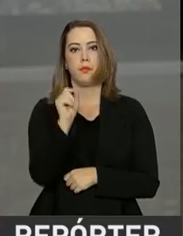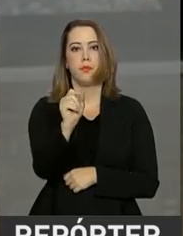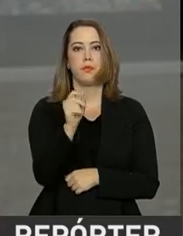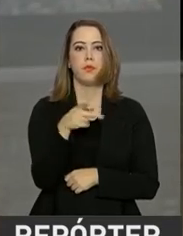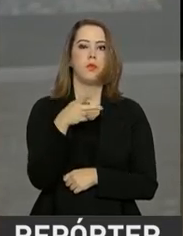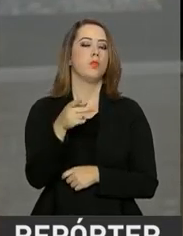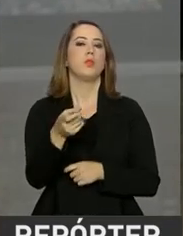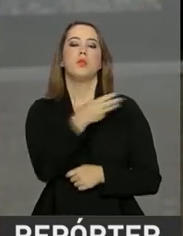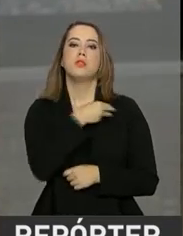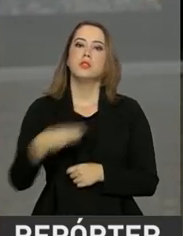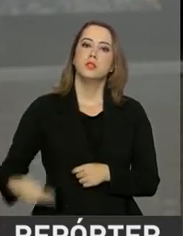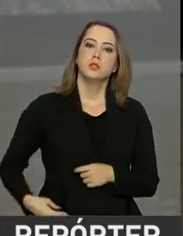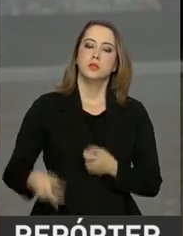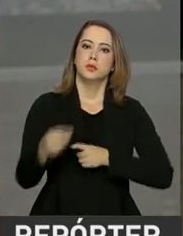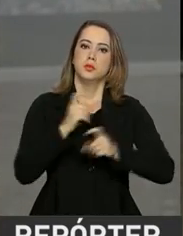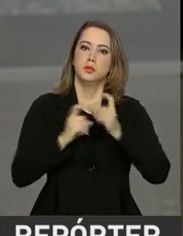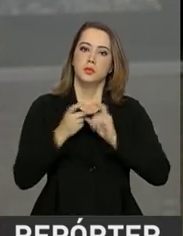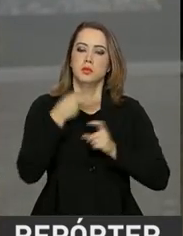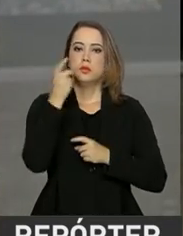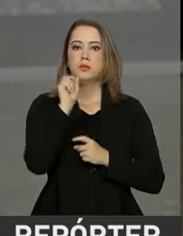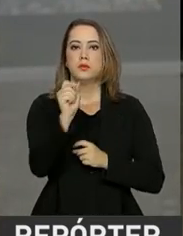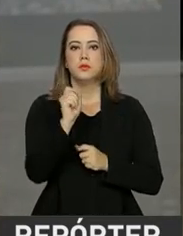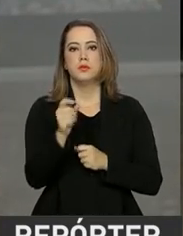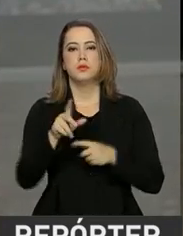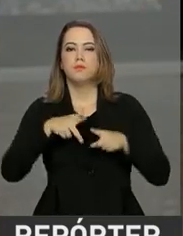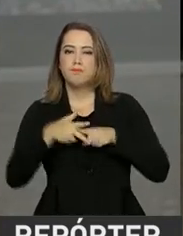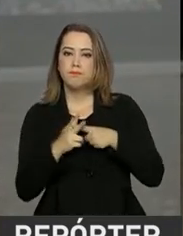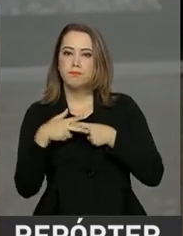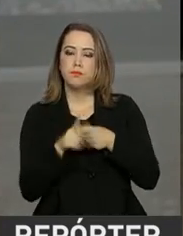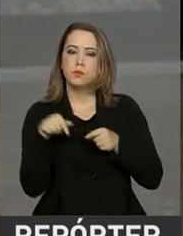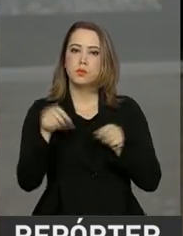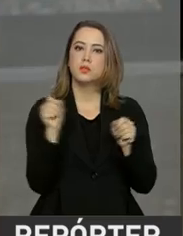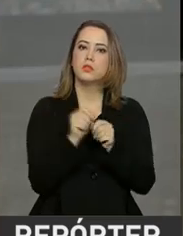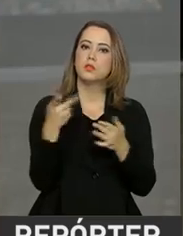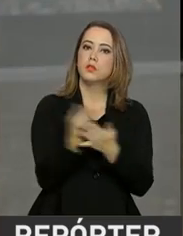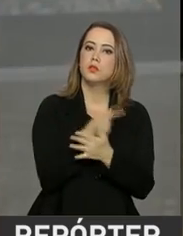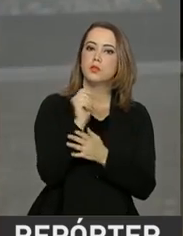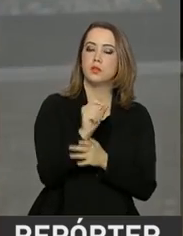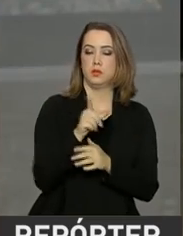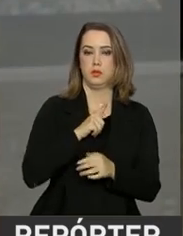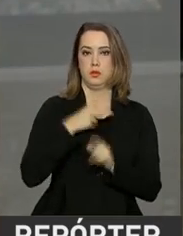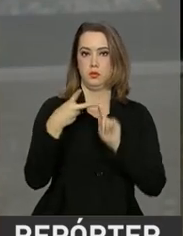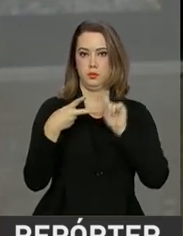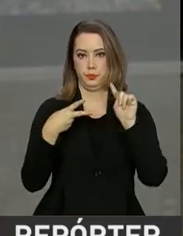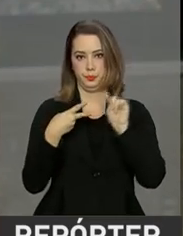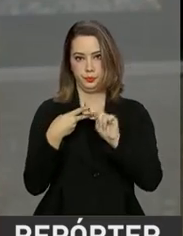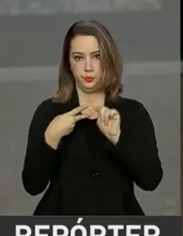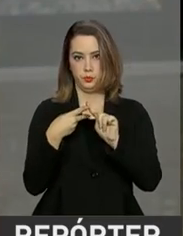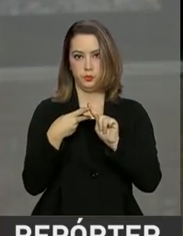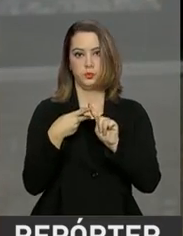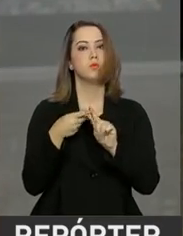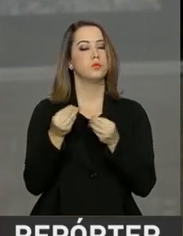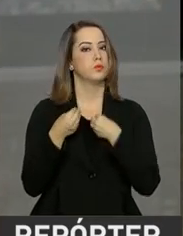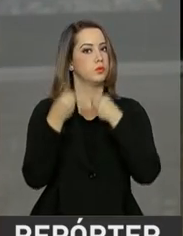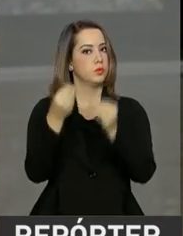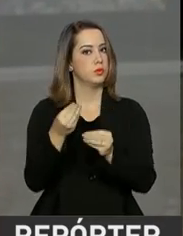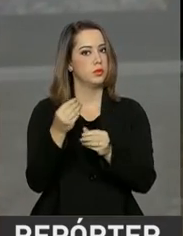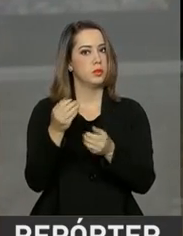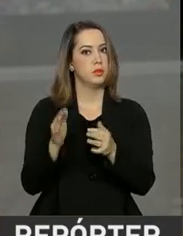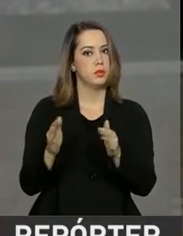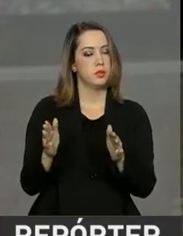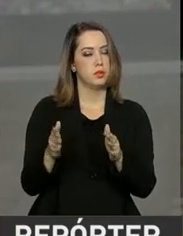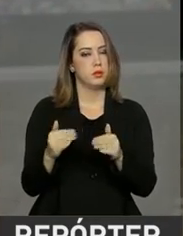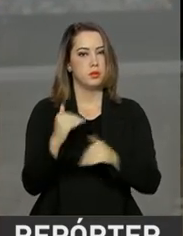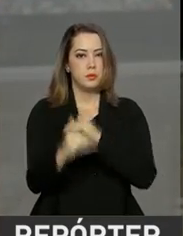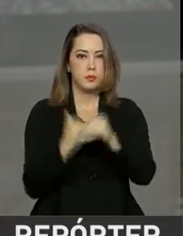defendeu que as reformas que estão sendo colocadas em prática tem dois objetivos garantir o crescimento econômico do setor